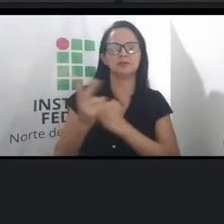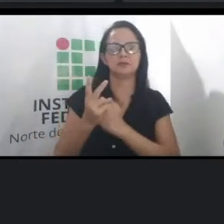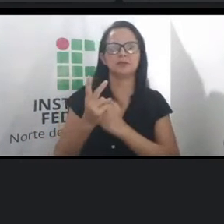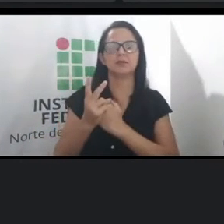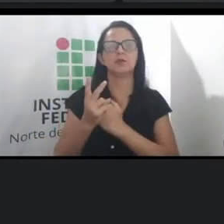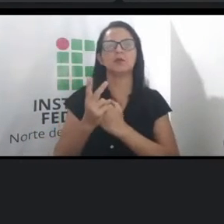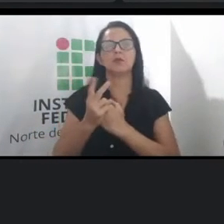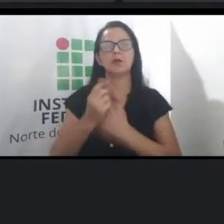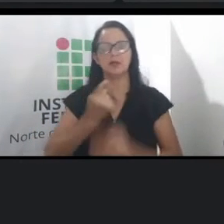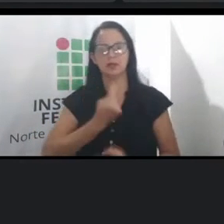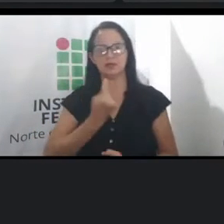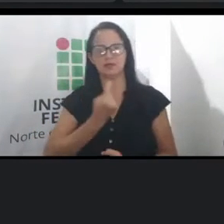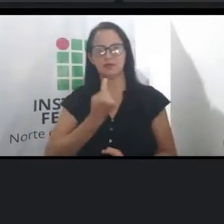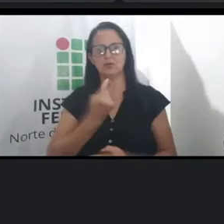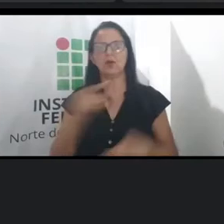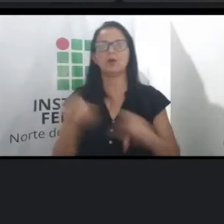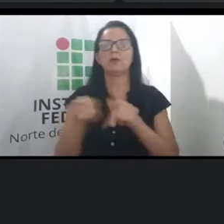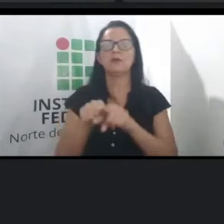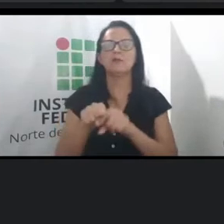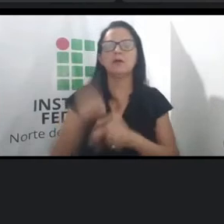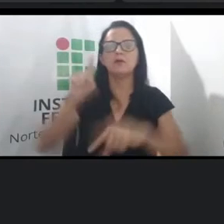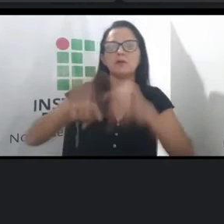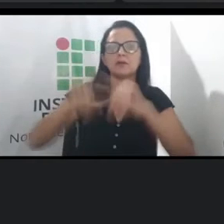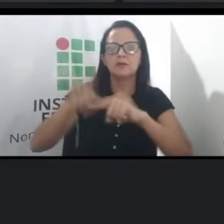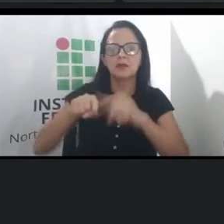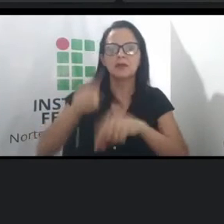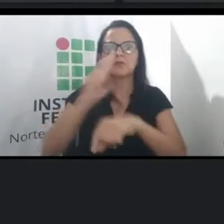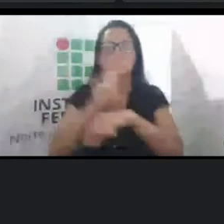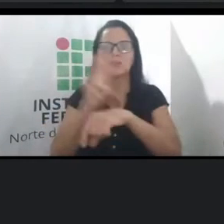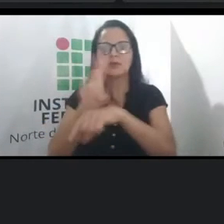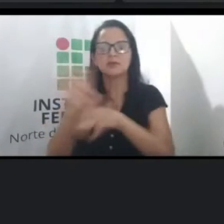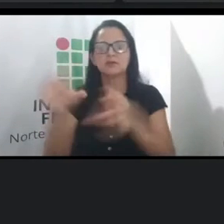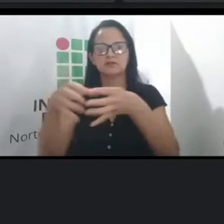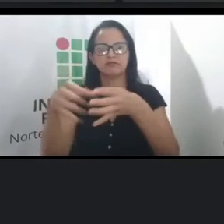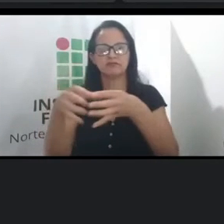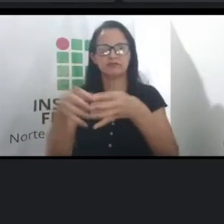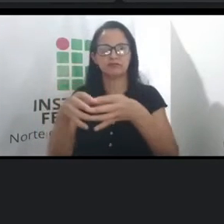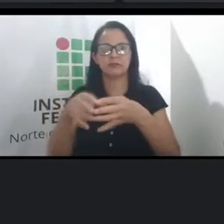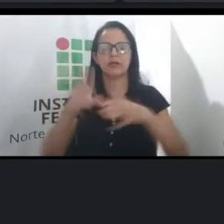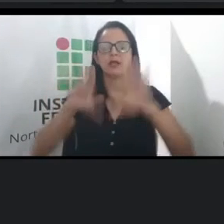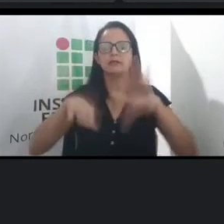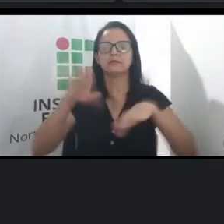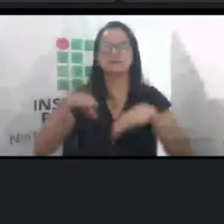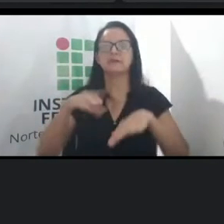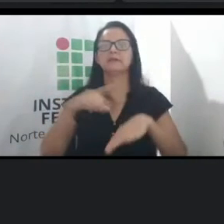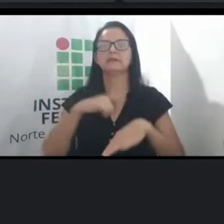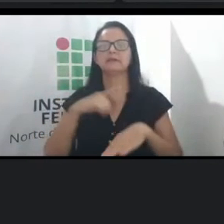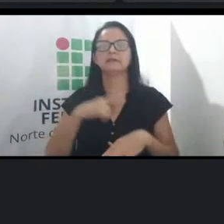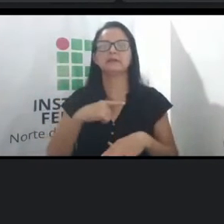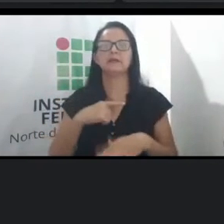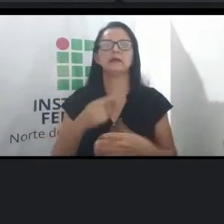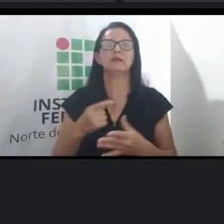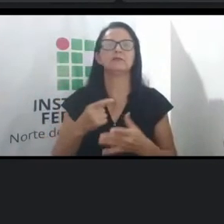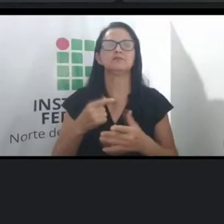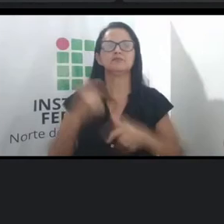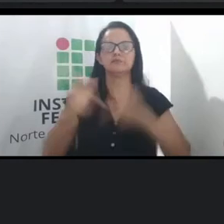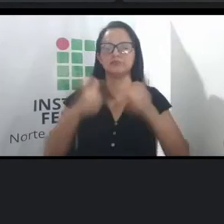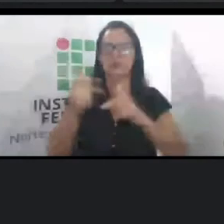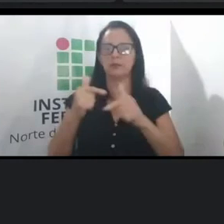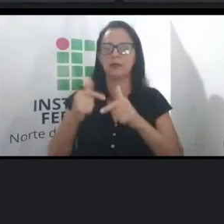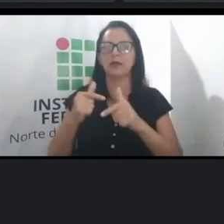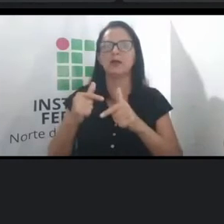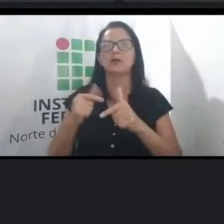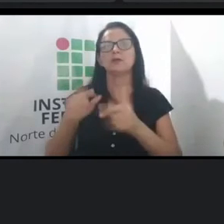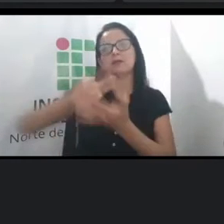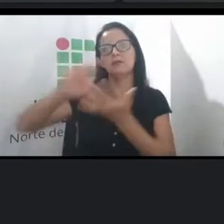proteção coletiva, quando vamos realizar uma manutenção que envolve vários operadores ao mesmo tempo, deve cada um ter o